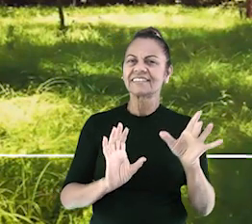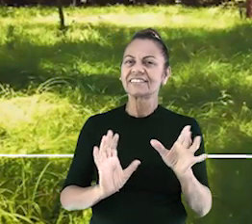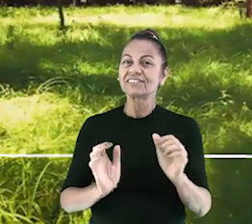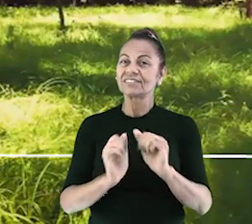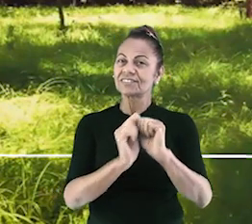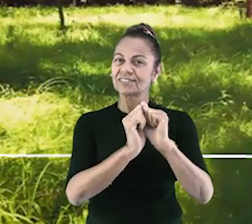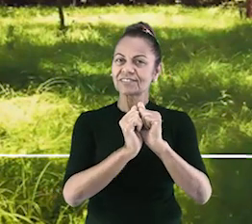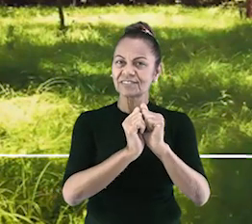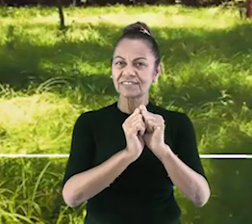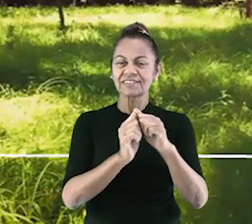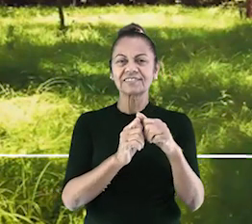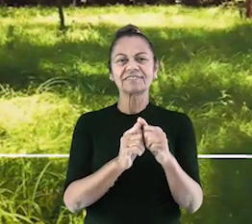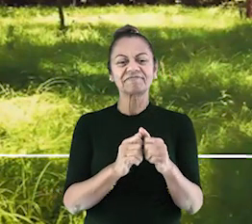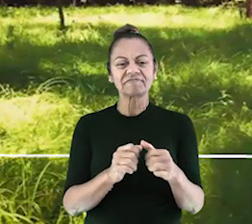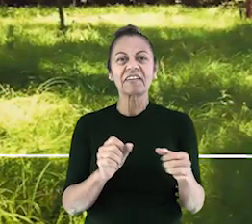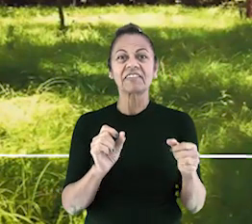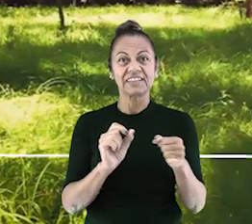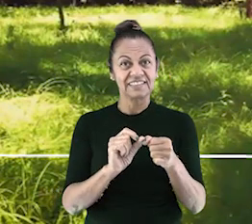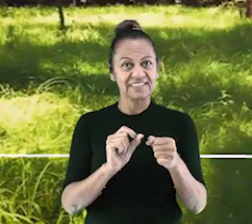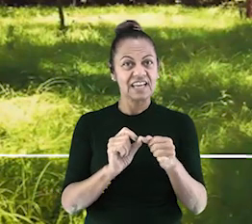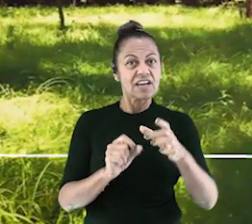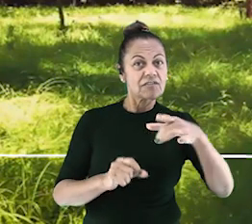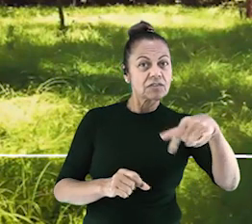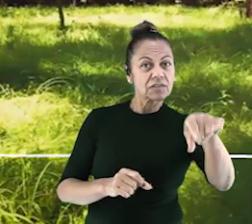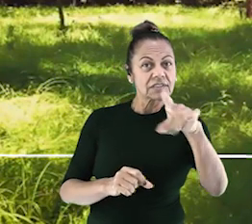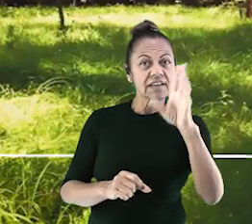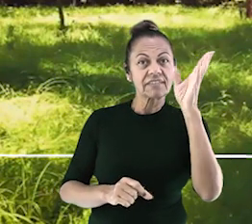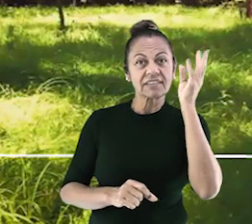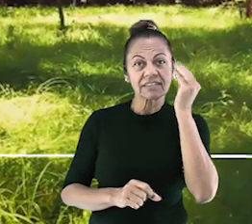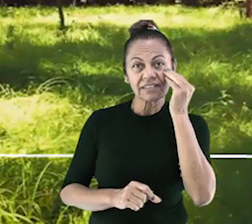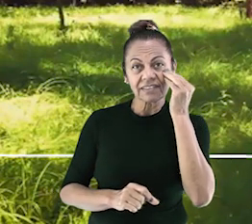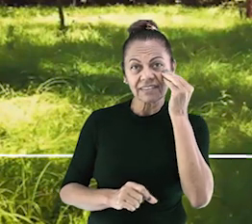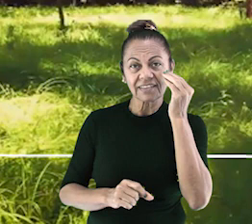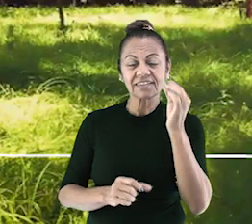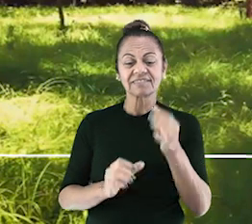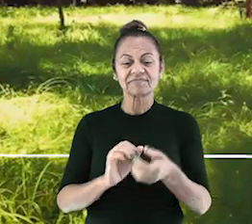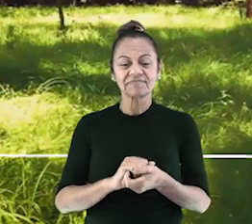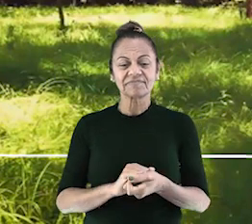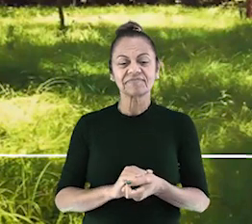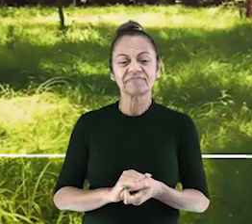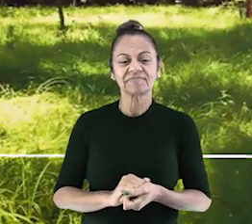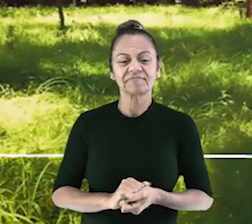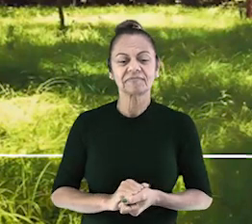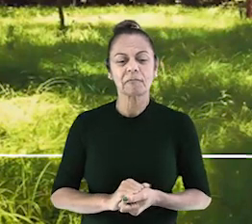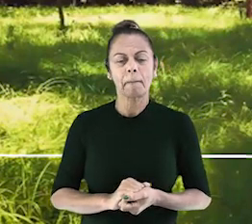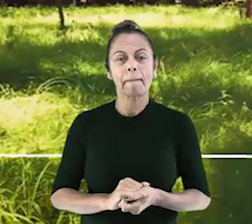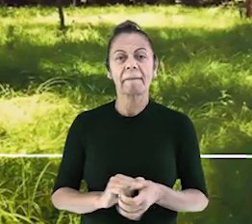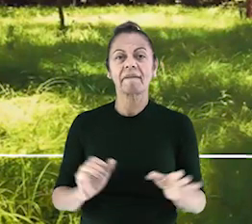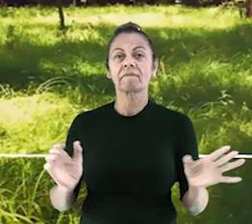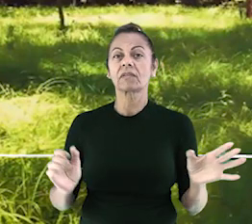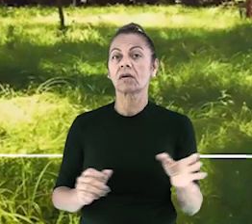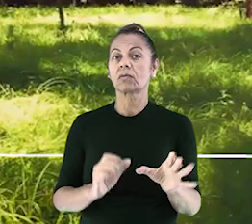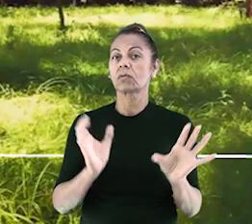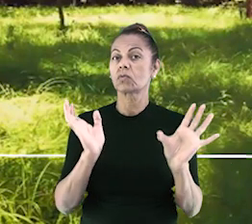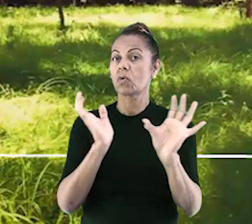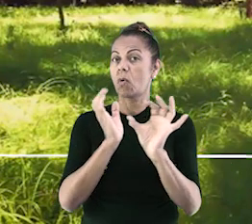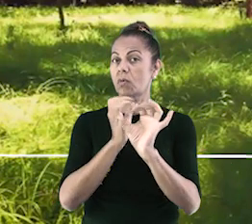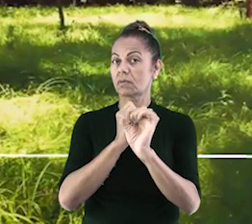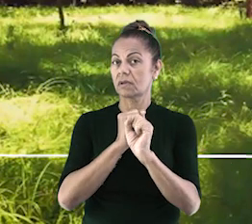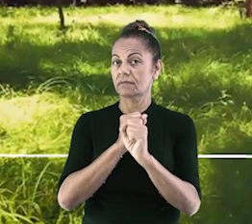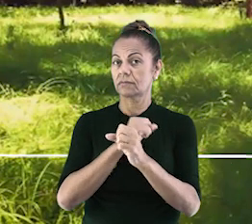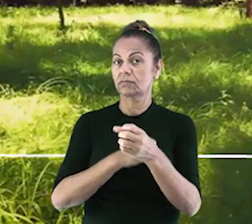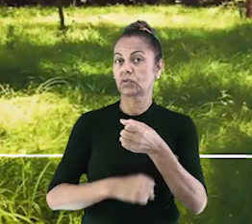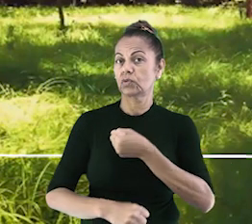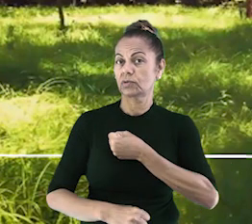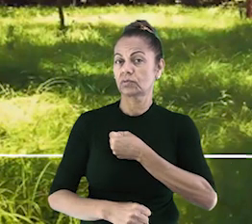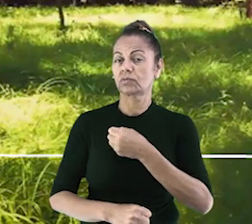eu estamos fazendo. E você aí do outro lado vai tentar fazer. Combinado? Vamos começar?